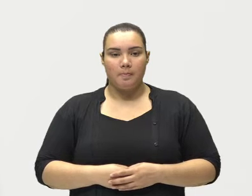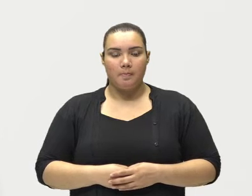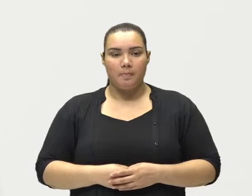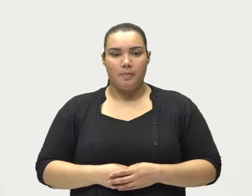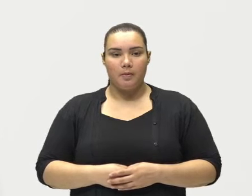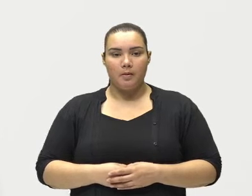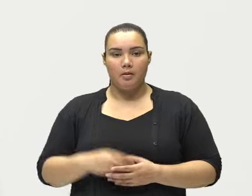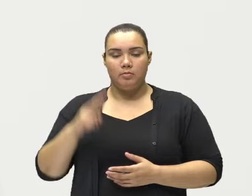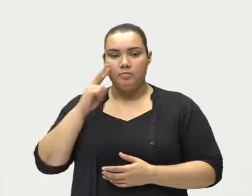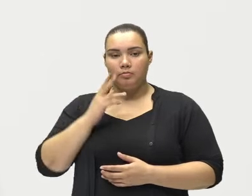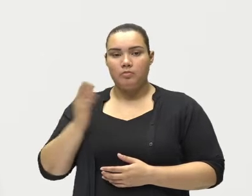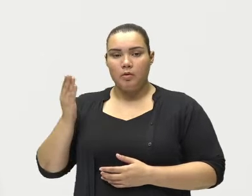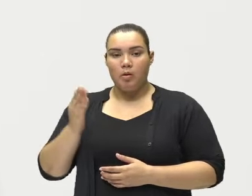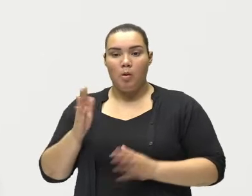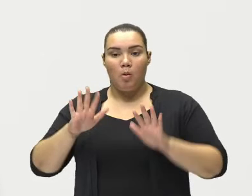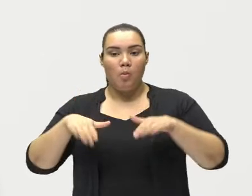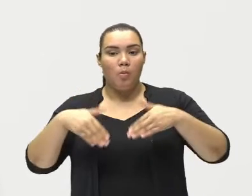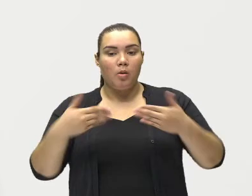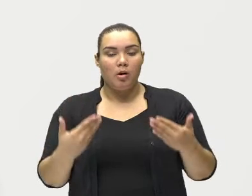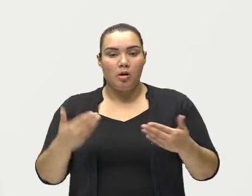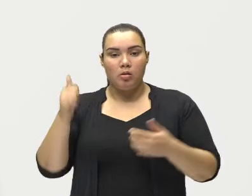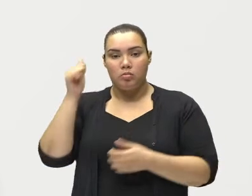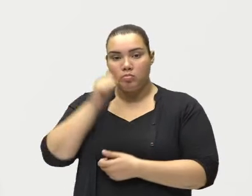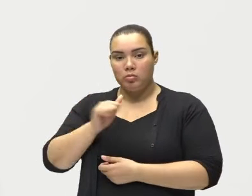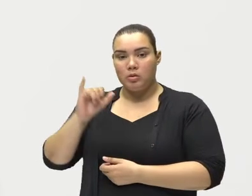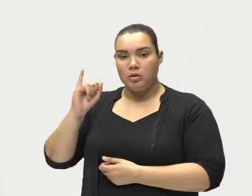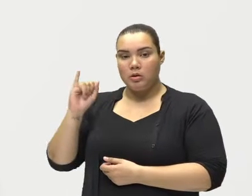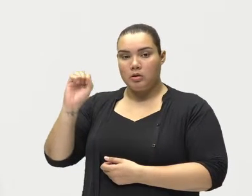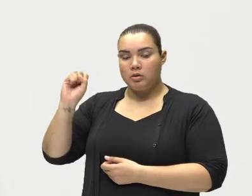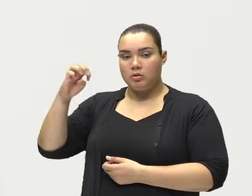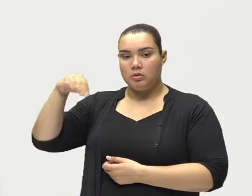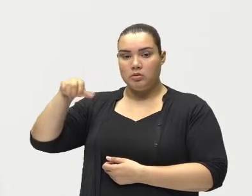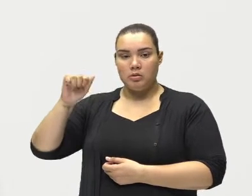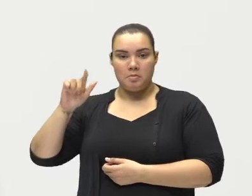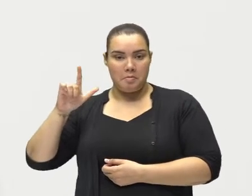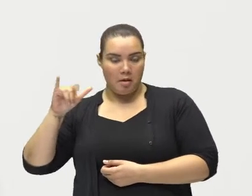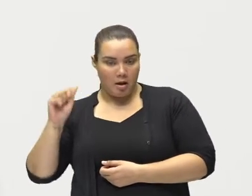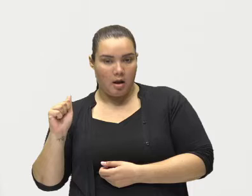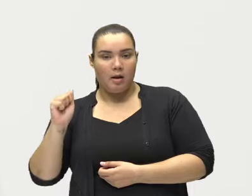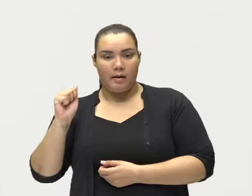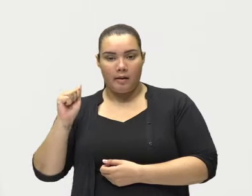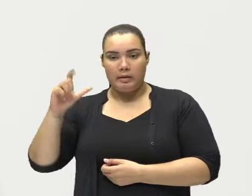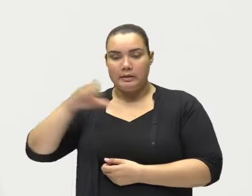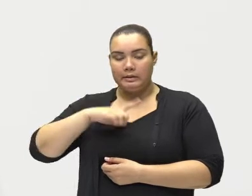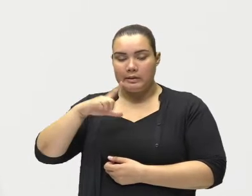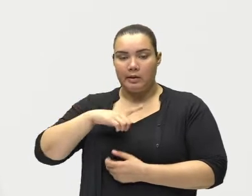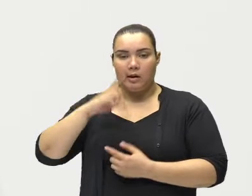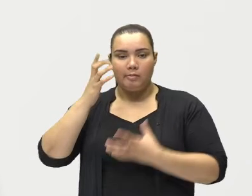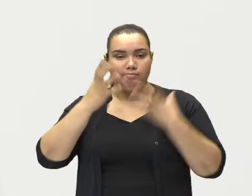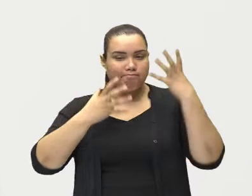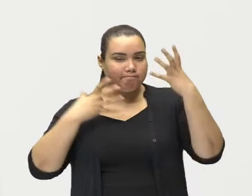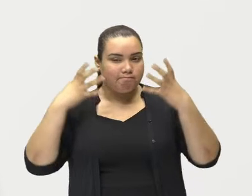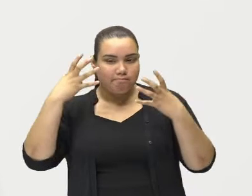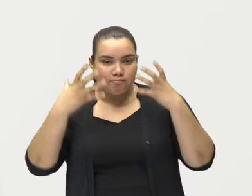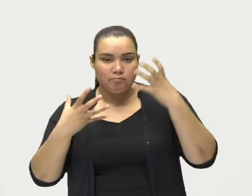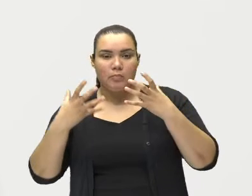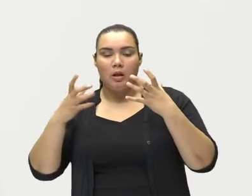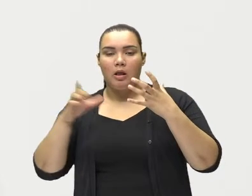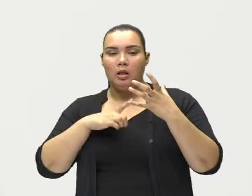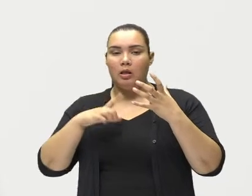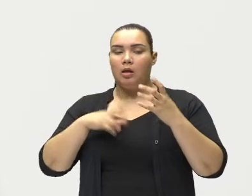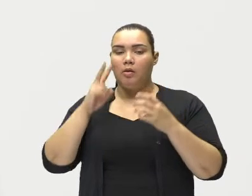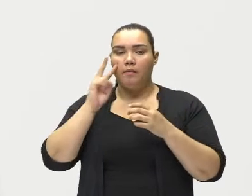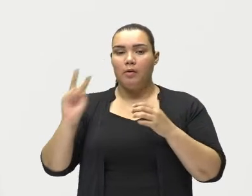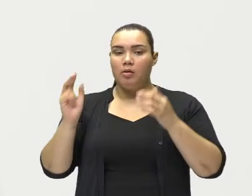Quando Ismália enlouqueceu, pôs-se na torre a sonhar. Então temos esse trecho aí. Então observe